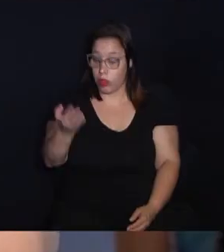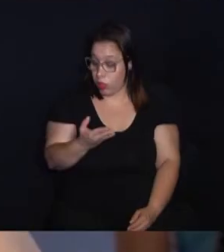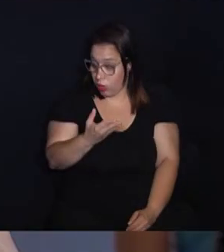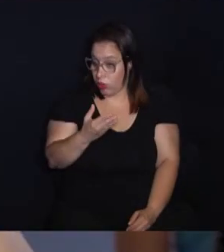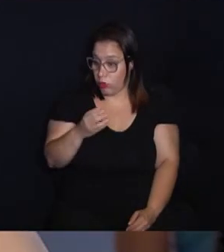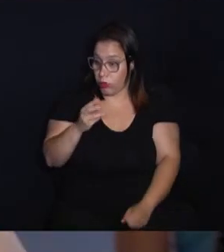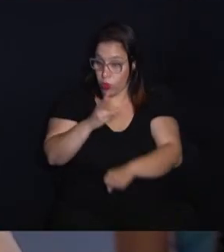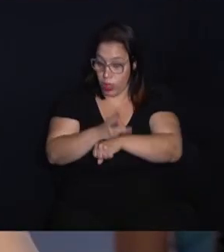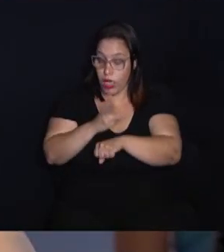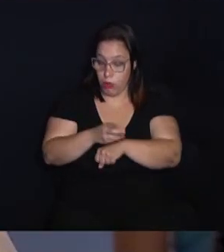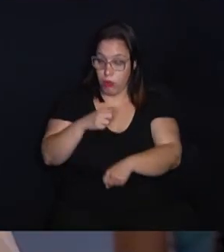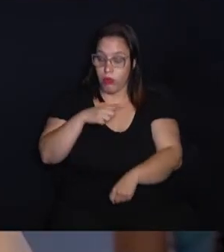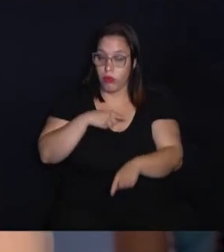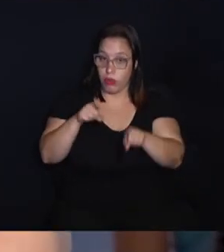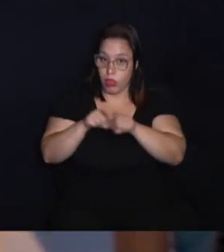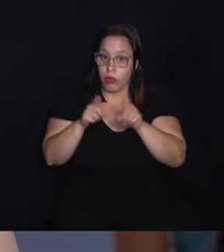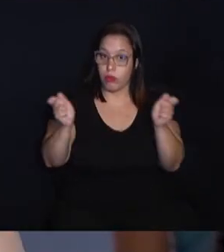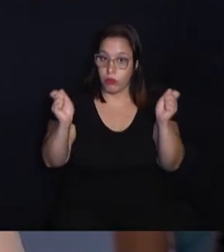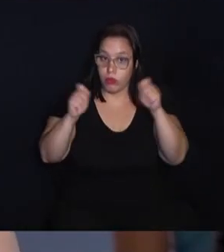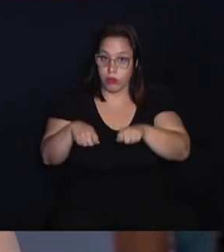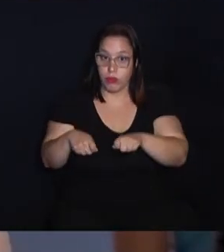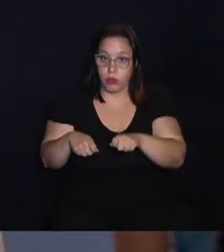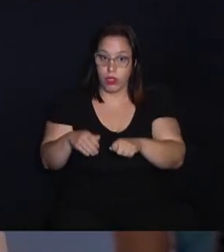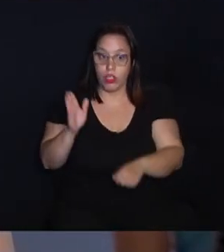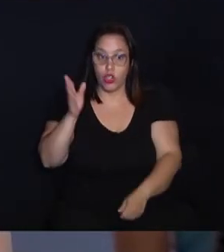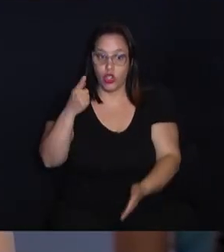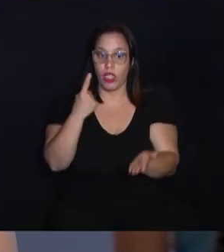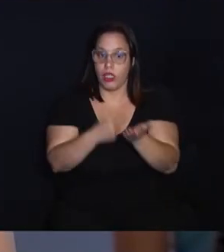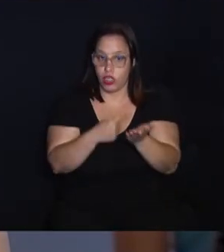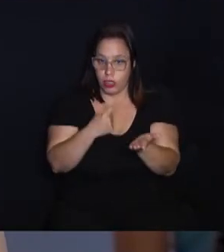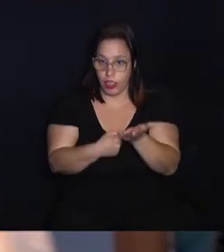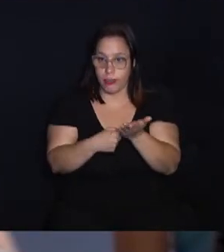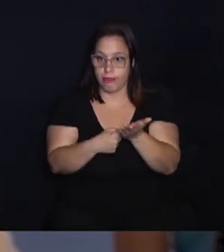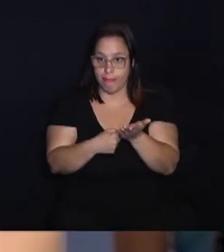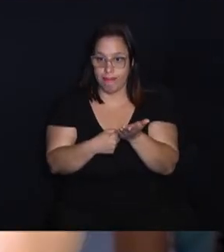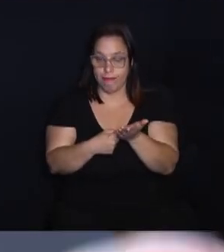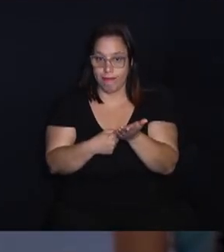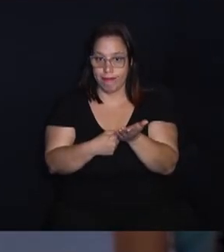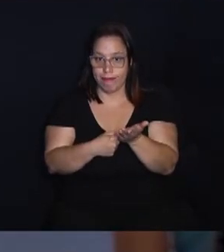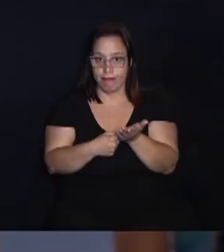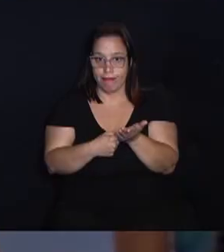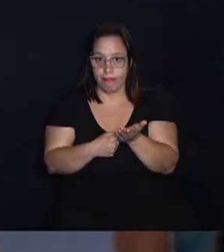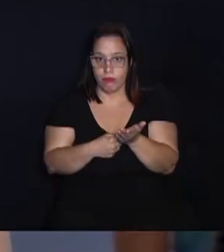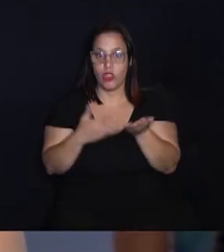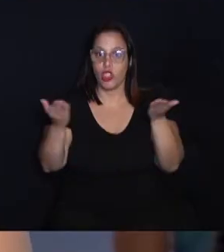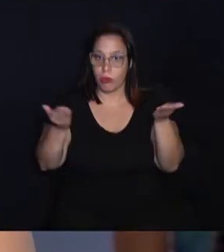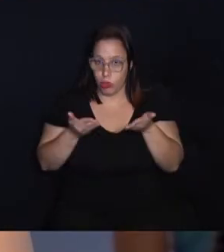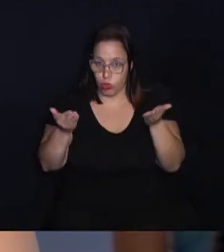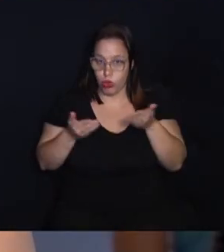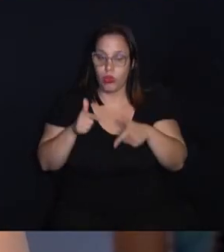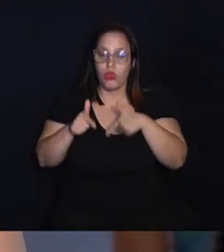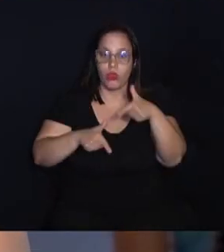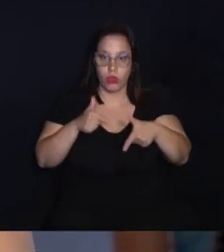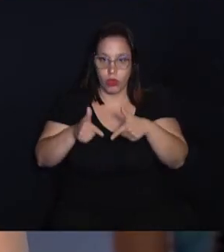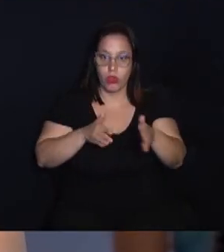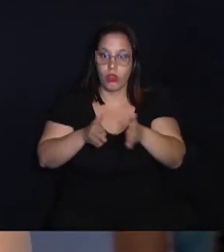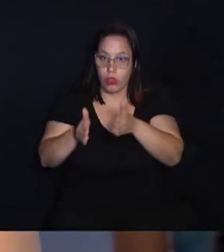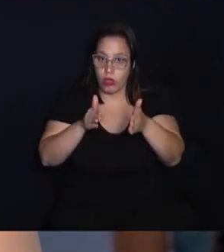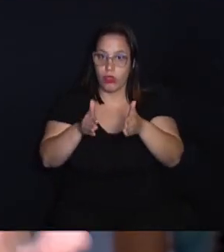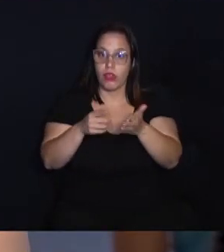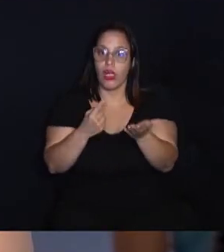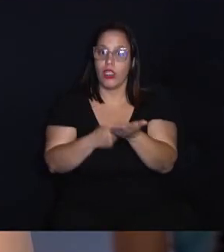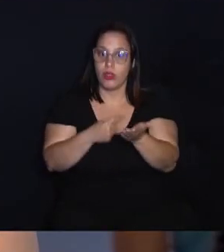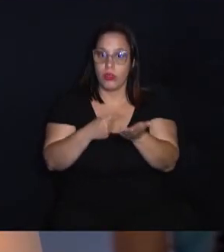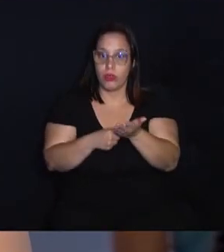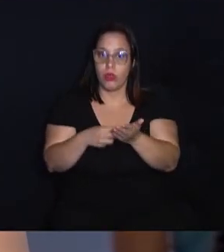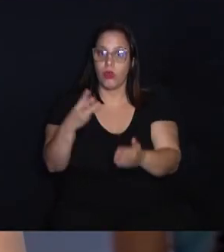vagas, também há a possibilidade de já fazer o agendamento. E a gente tem um agendamento já para hoje, o trabalhador pode acessar já